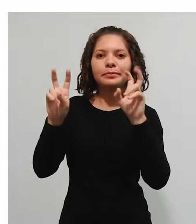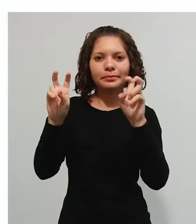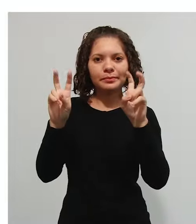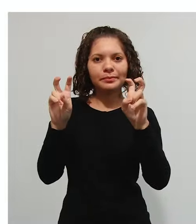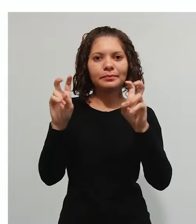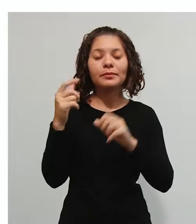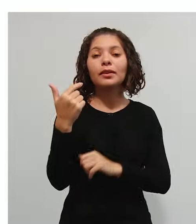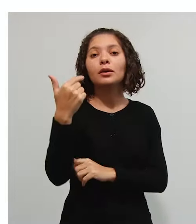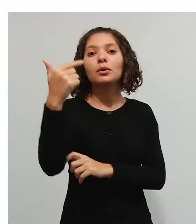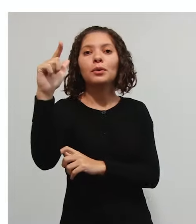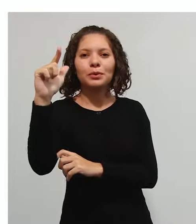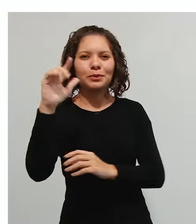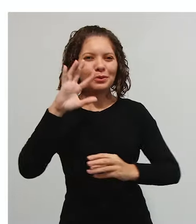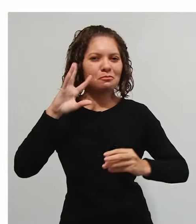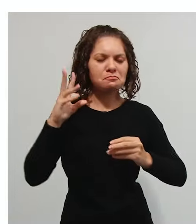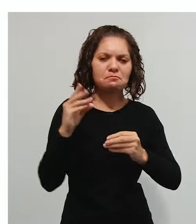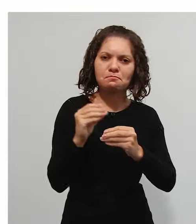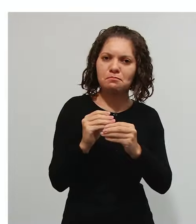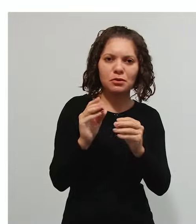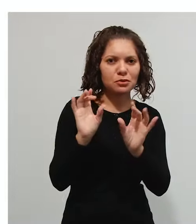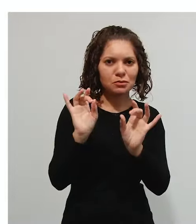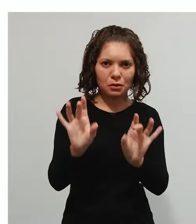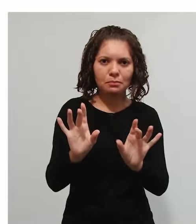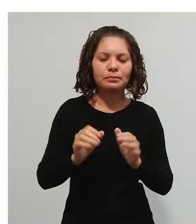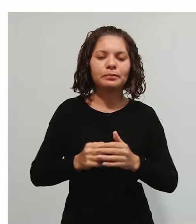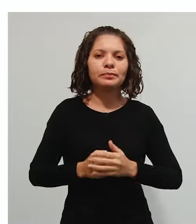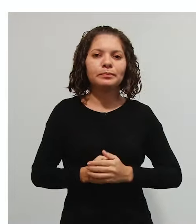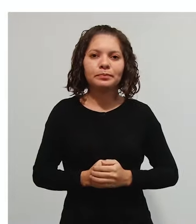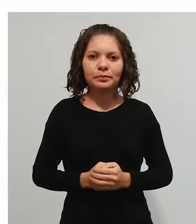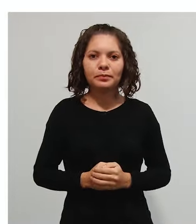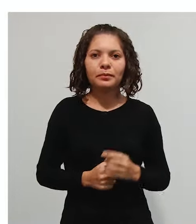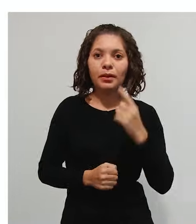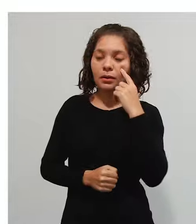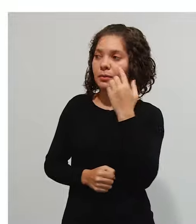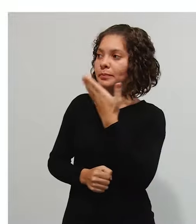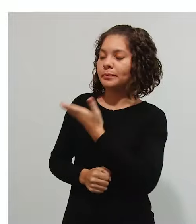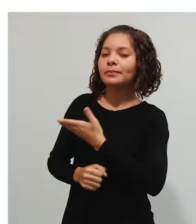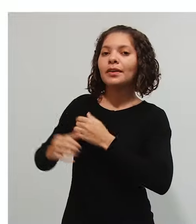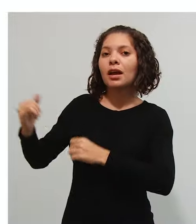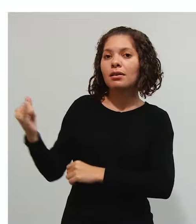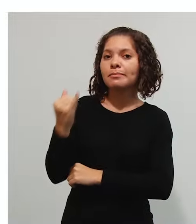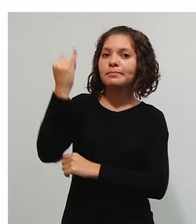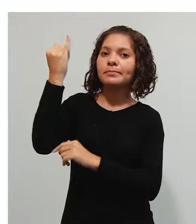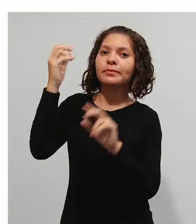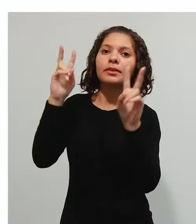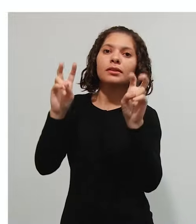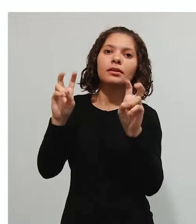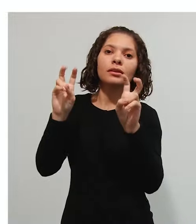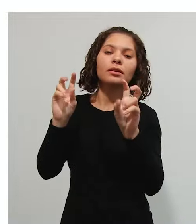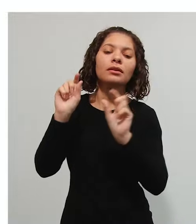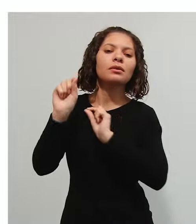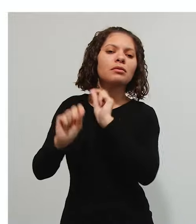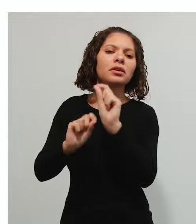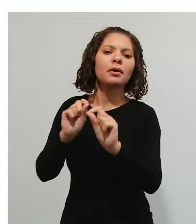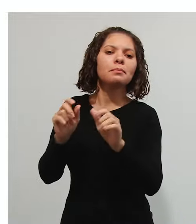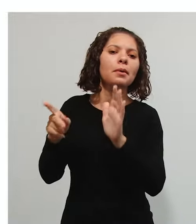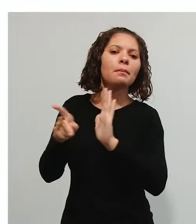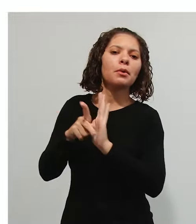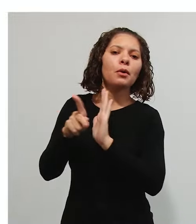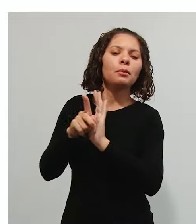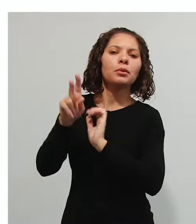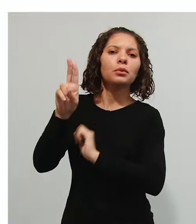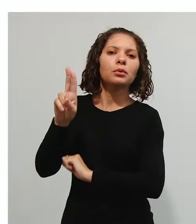brevemente para alguns impostos da União eu vou destacar dois pontos então quais são impostos da União atualmente a gente tem